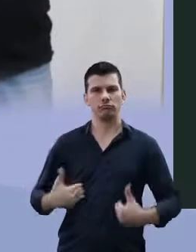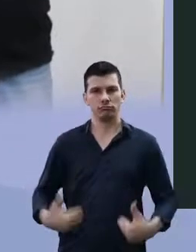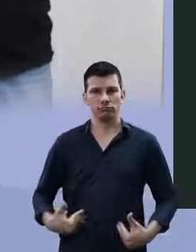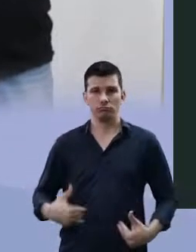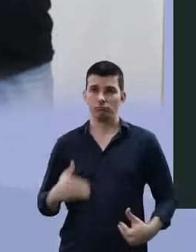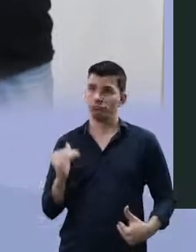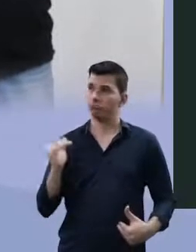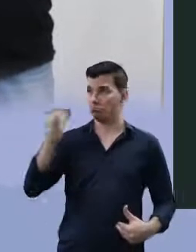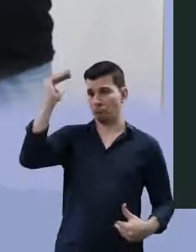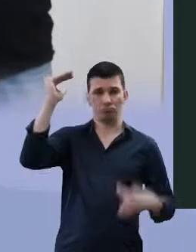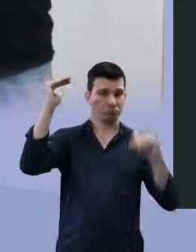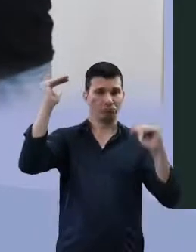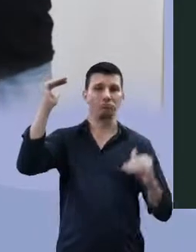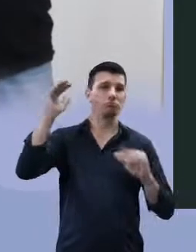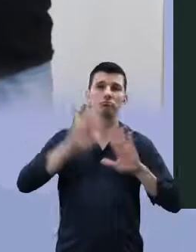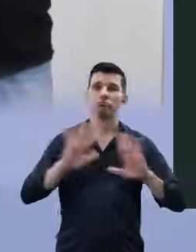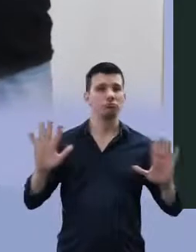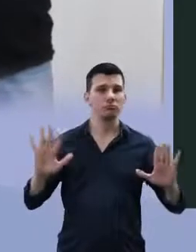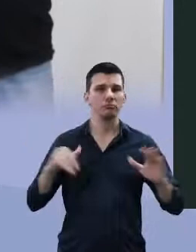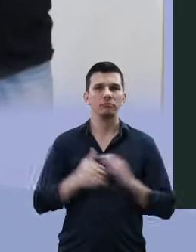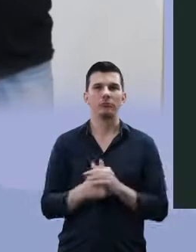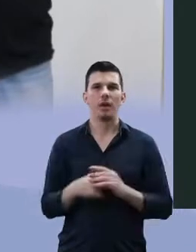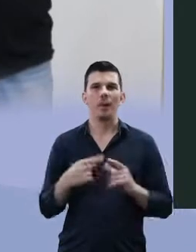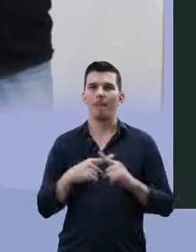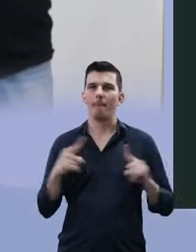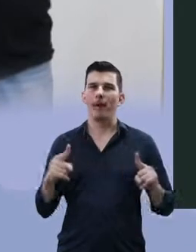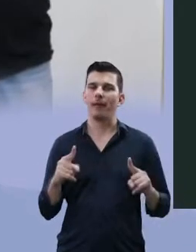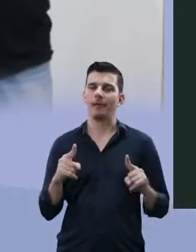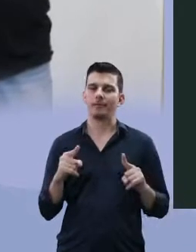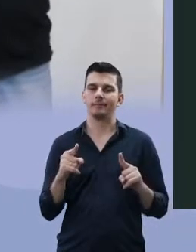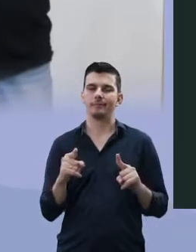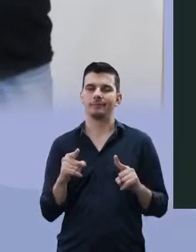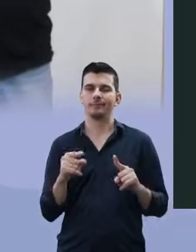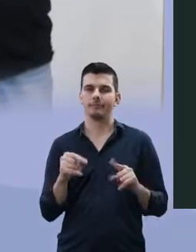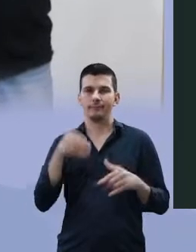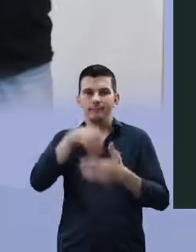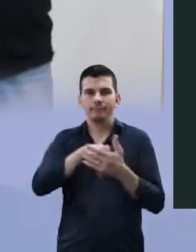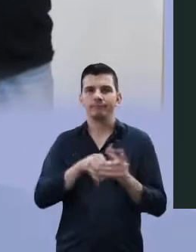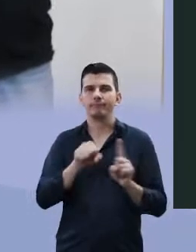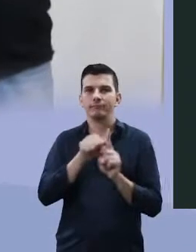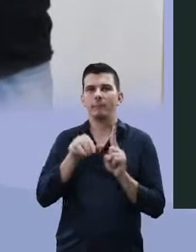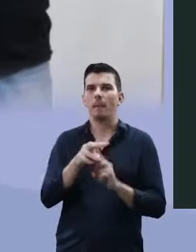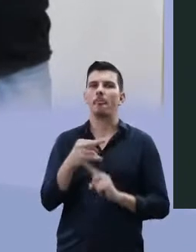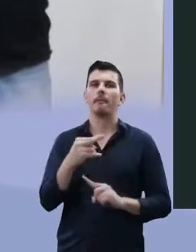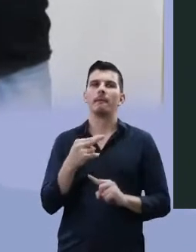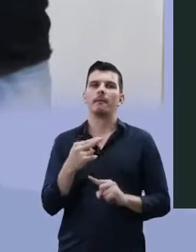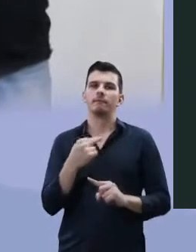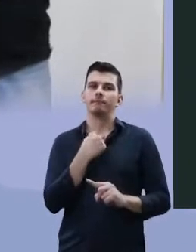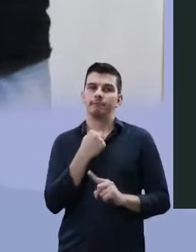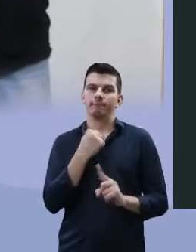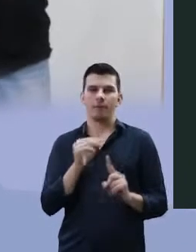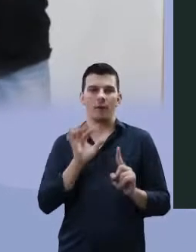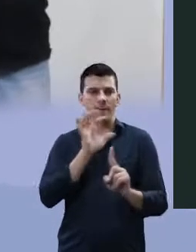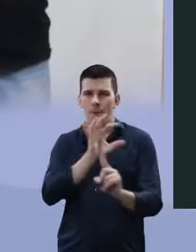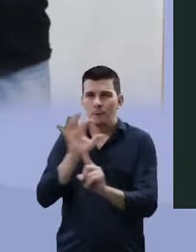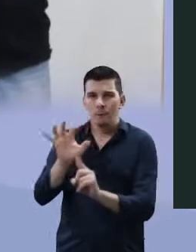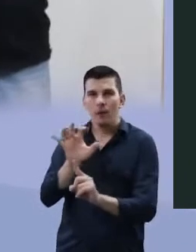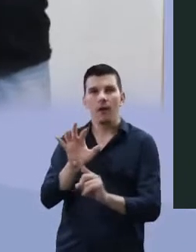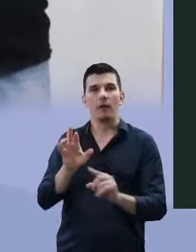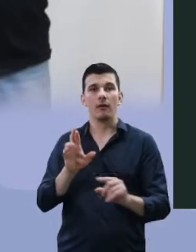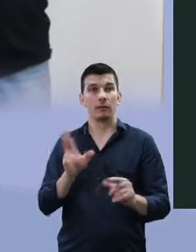não faz... A única diferença entre eles é que um é mais alto e outro mais baixo. Mas isso não poderia, por exemplo, interferir,